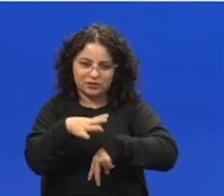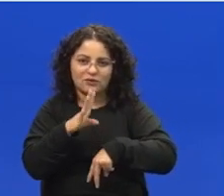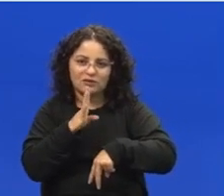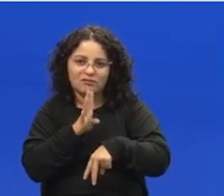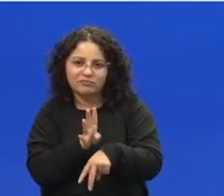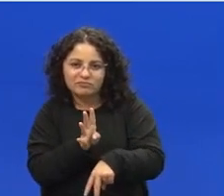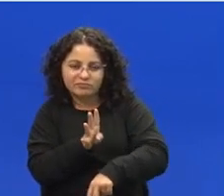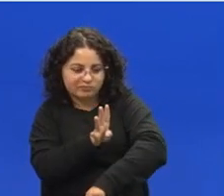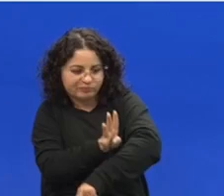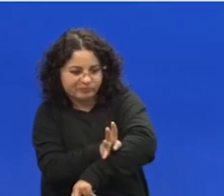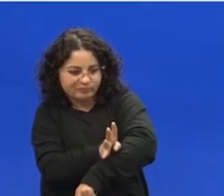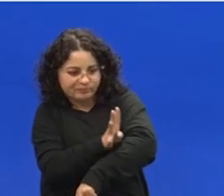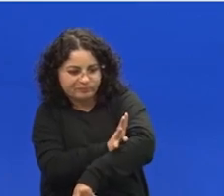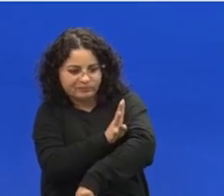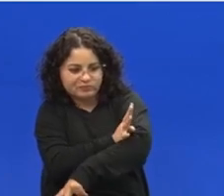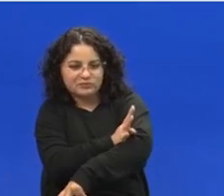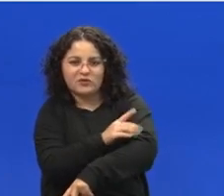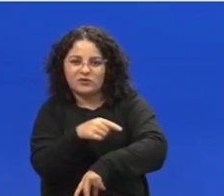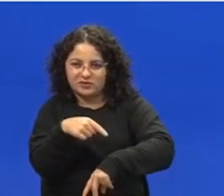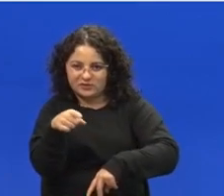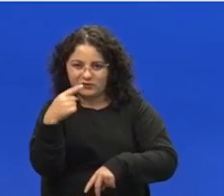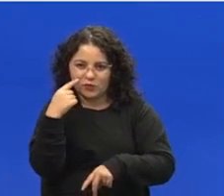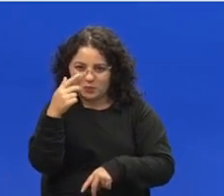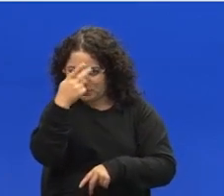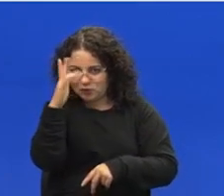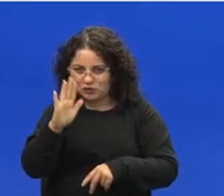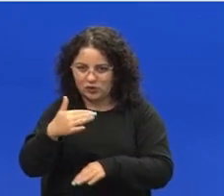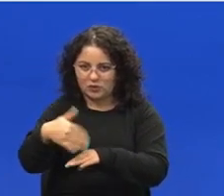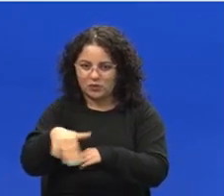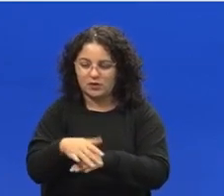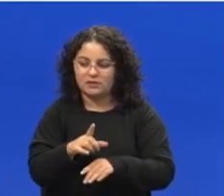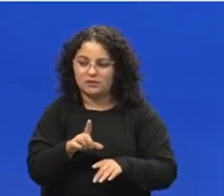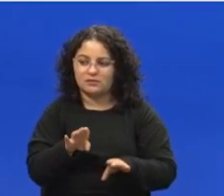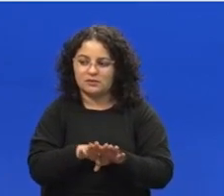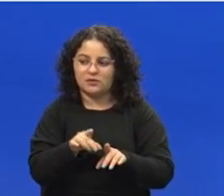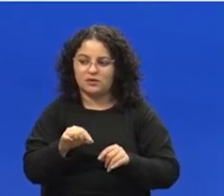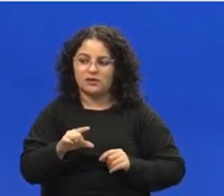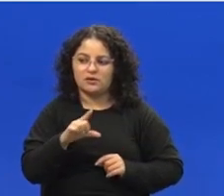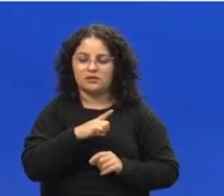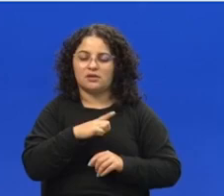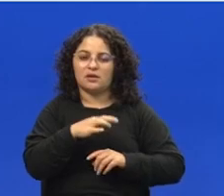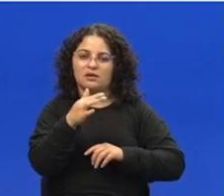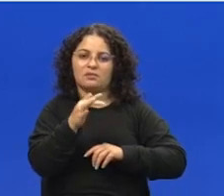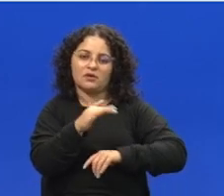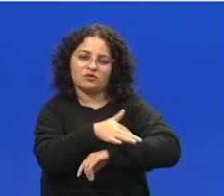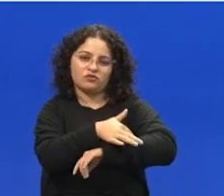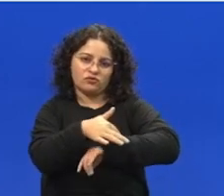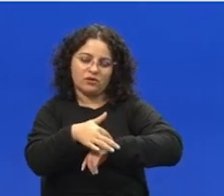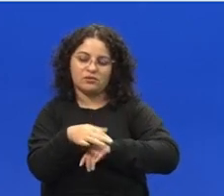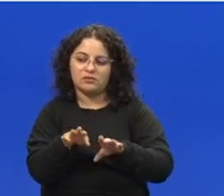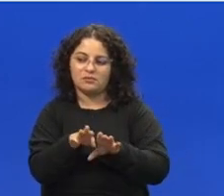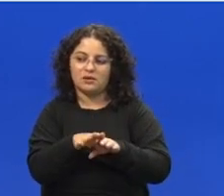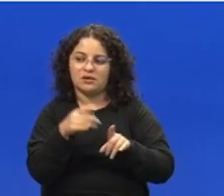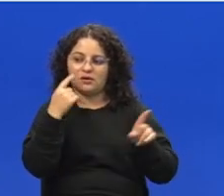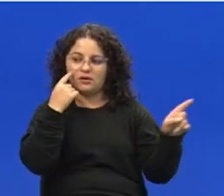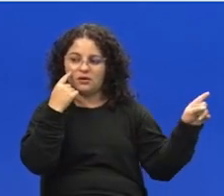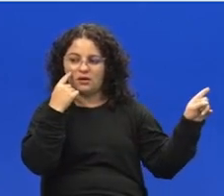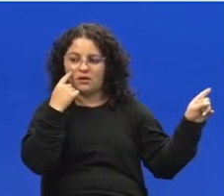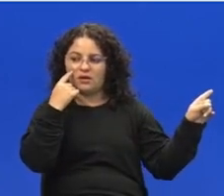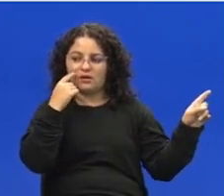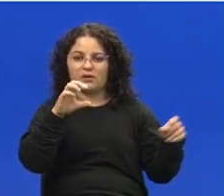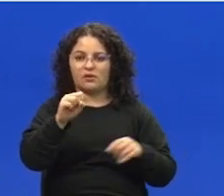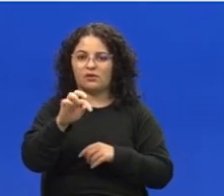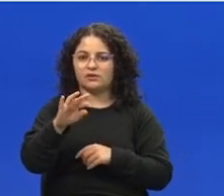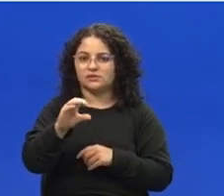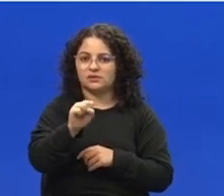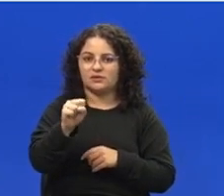pode ser submetido às trações cutâneas ou esqueléticas e também Essas fixações são as osteossínteses,